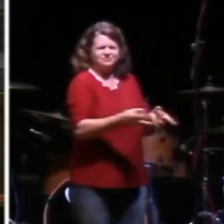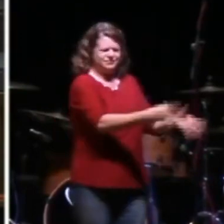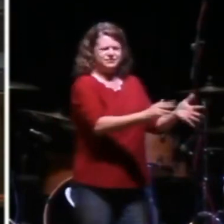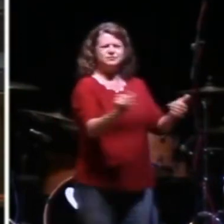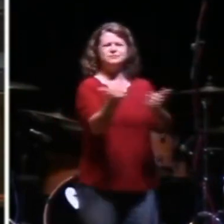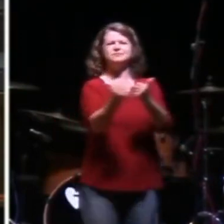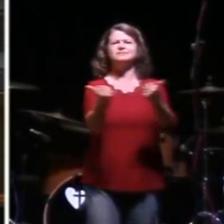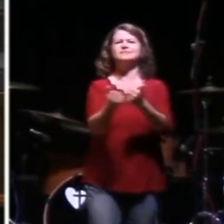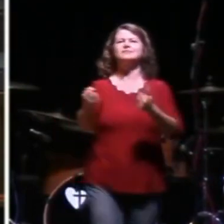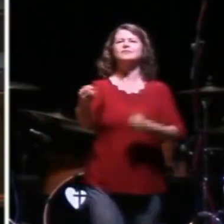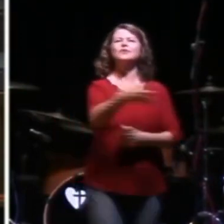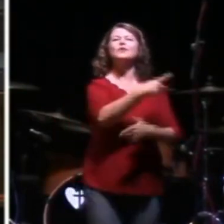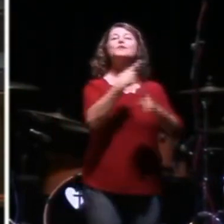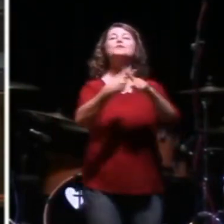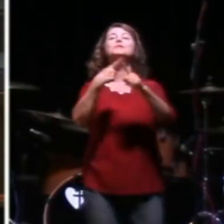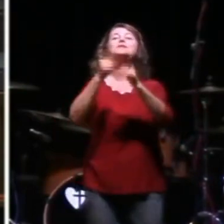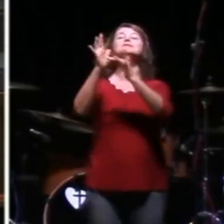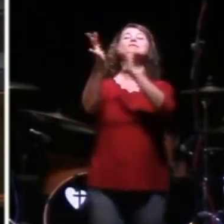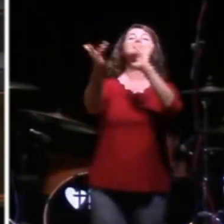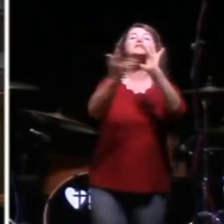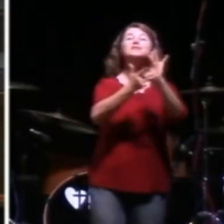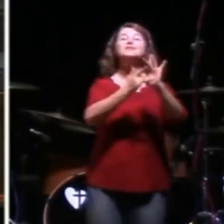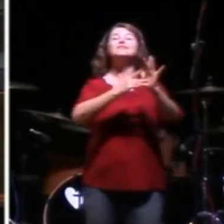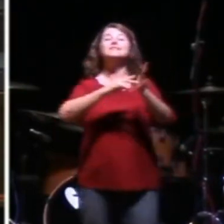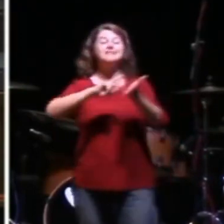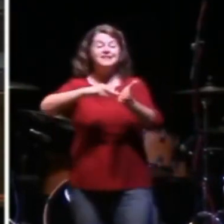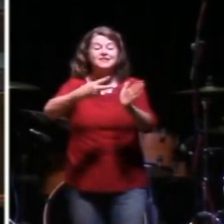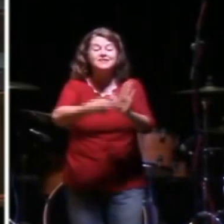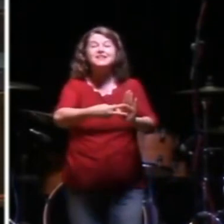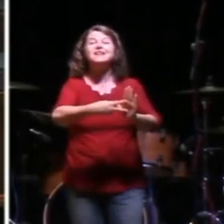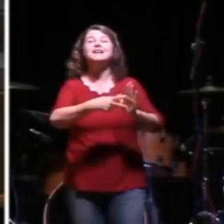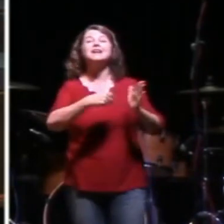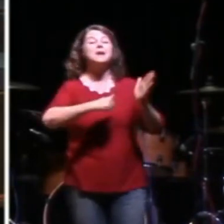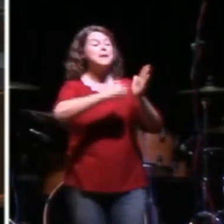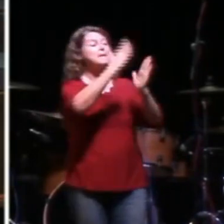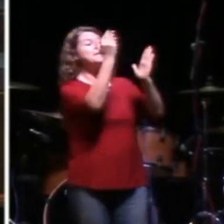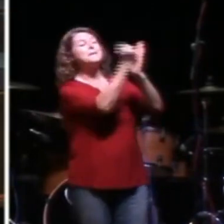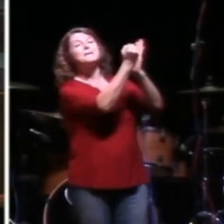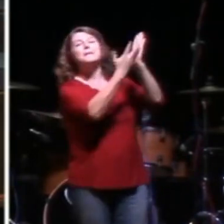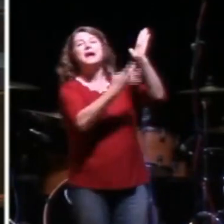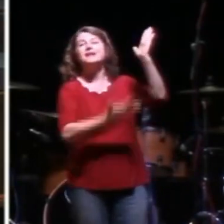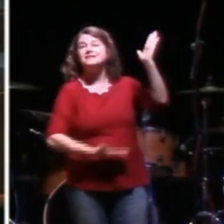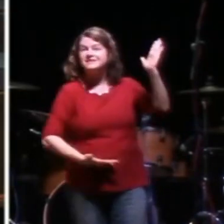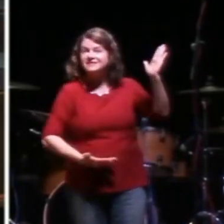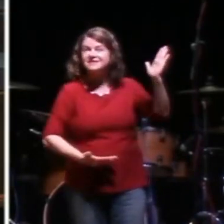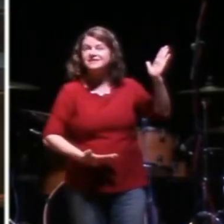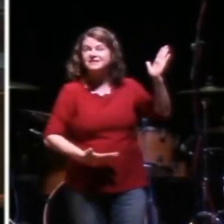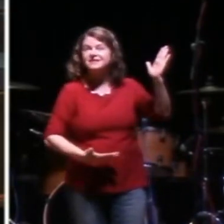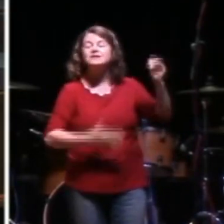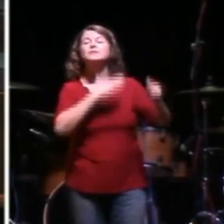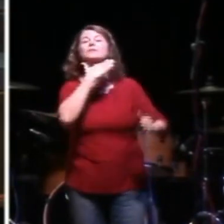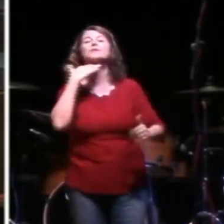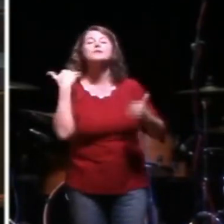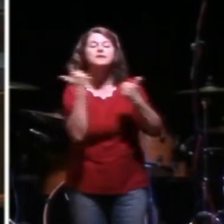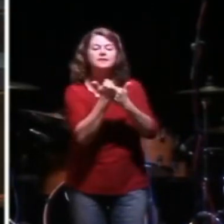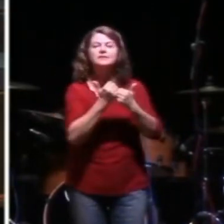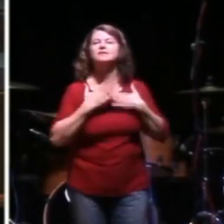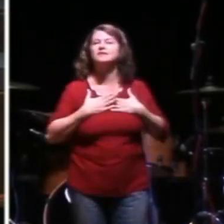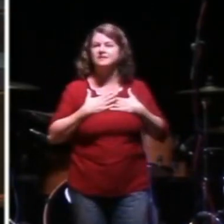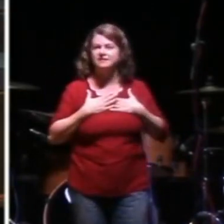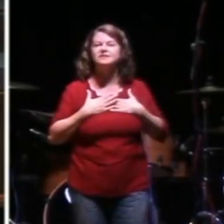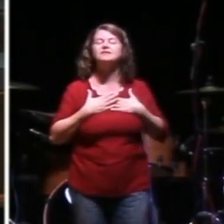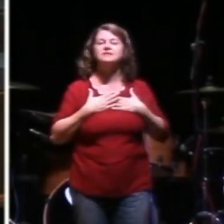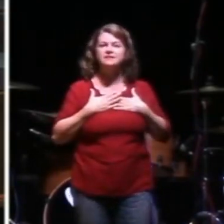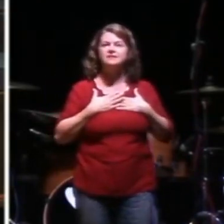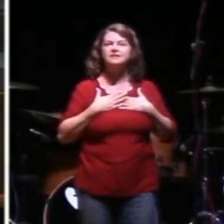novo porque cristo nossa páscoa foi sacrificado por nós não você não precisa trocar de religião